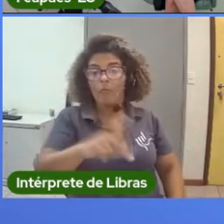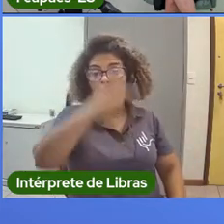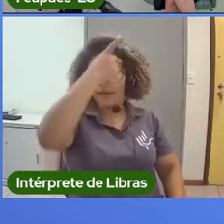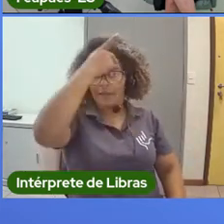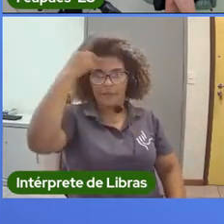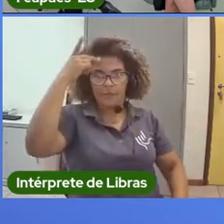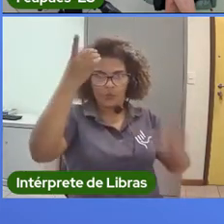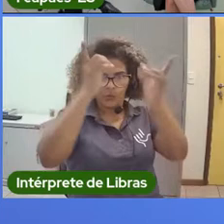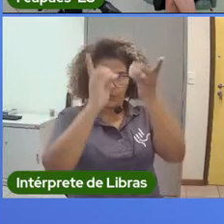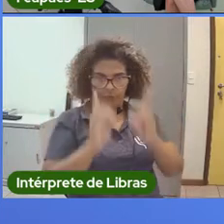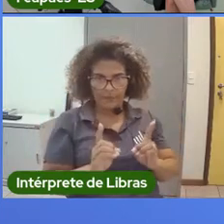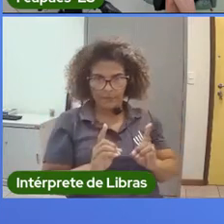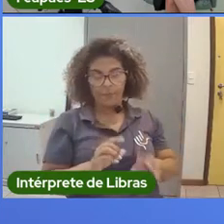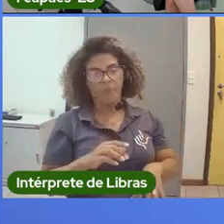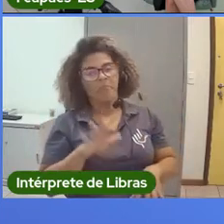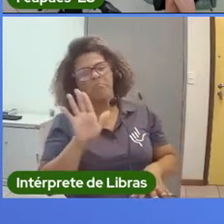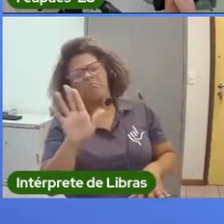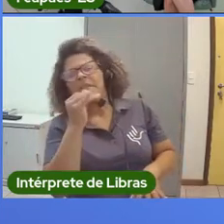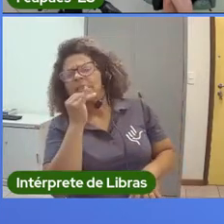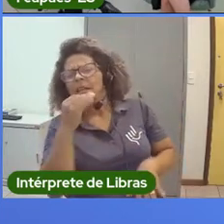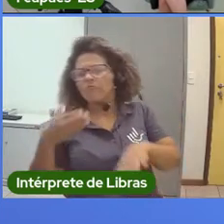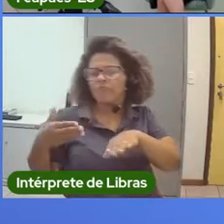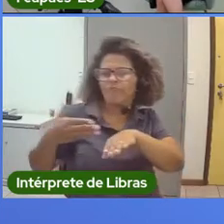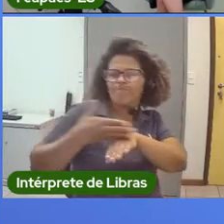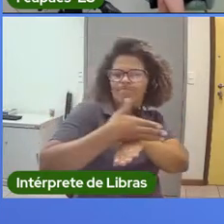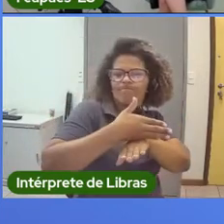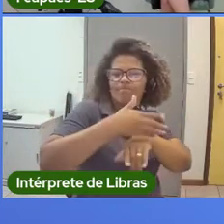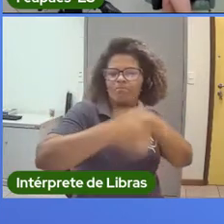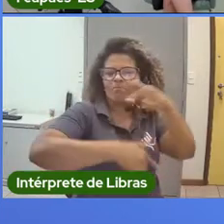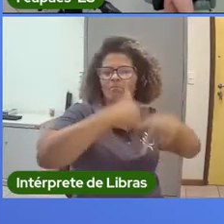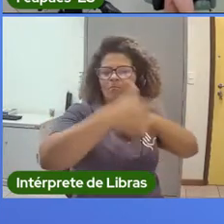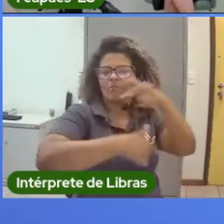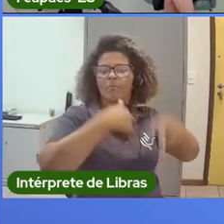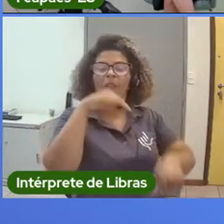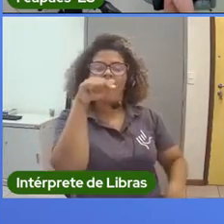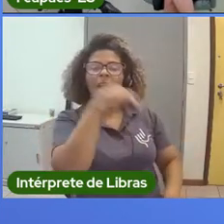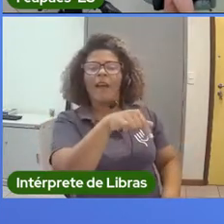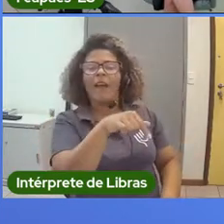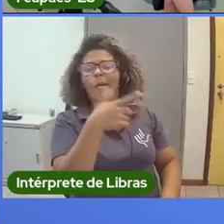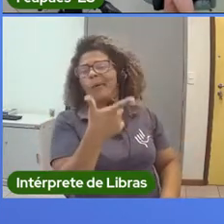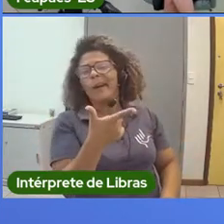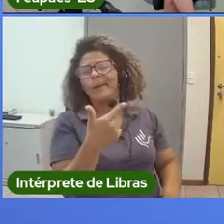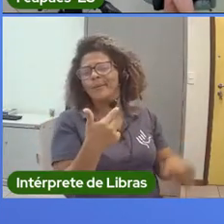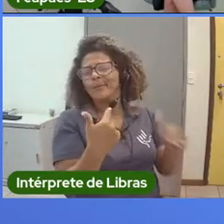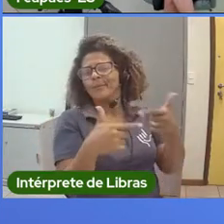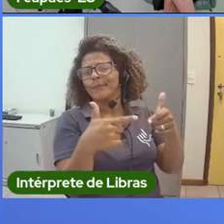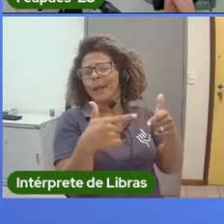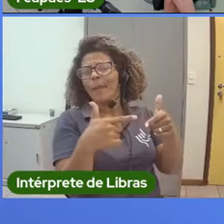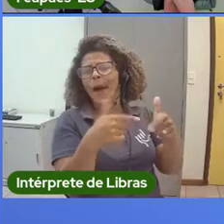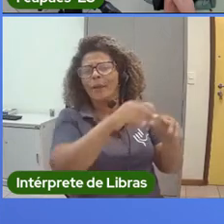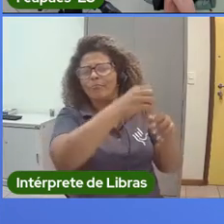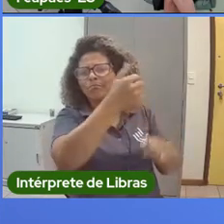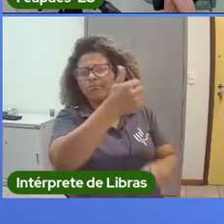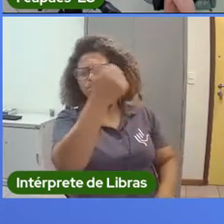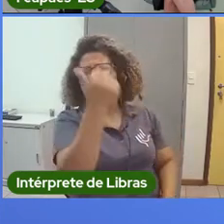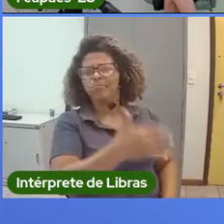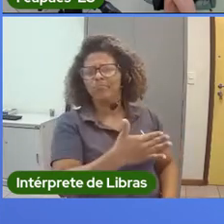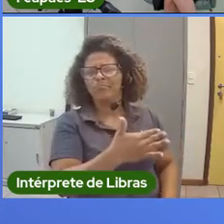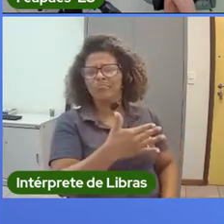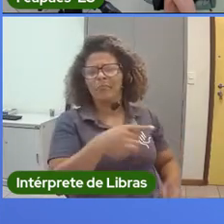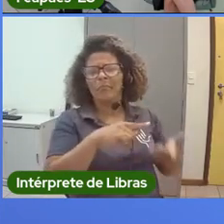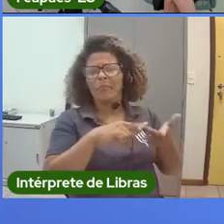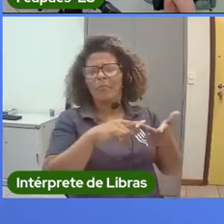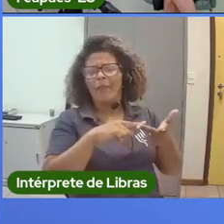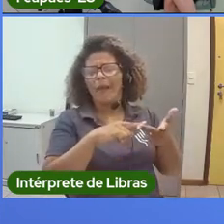ter acesso ao mercado de trabalho, essas pessoas estão inseridas em trabalhos precarizados, em trabalhos em